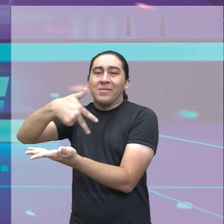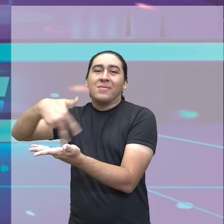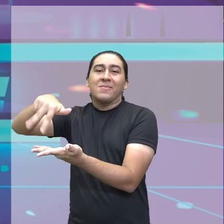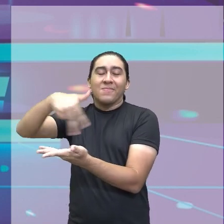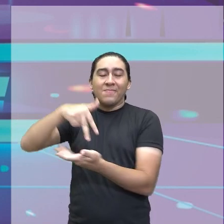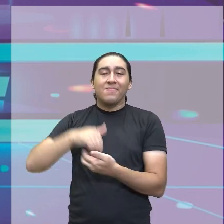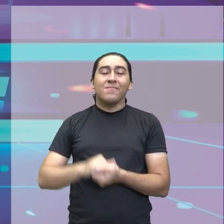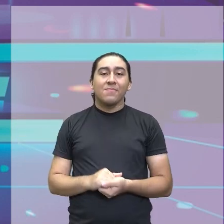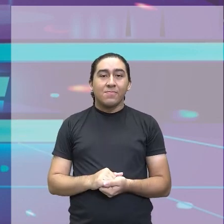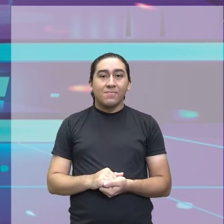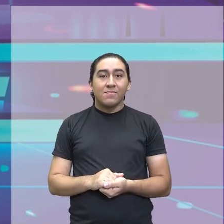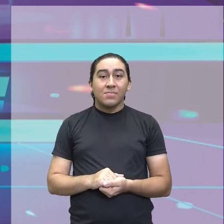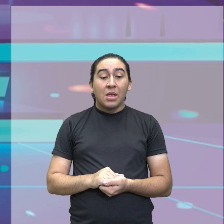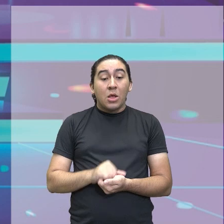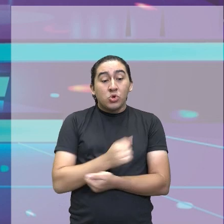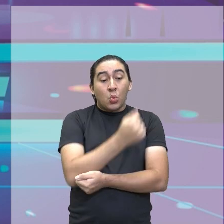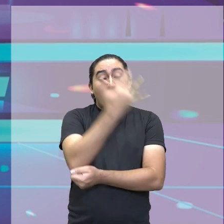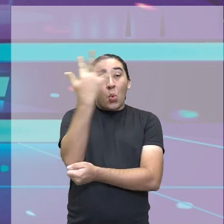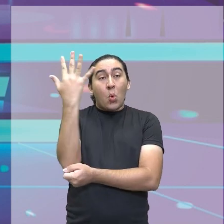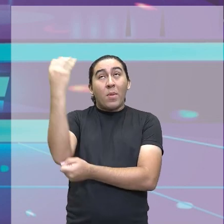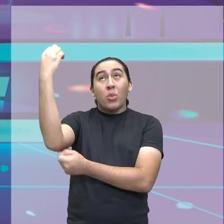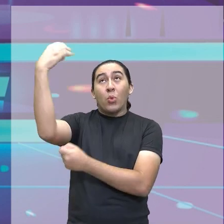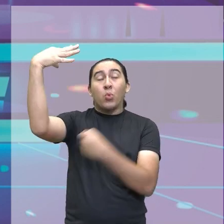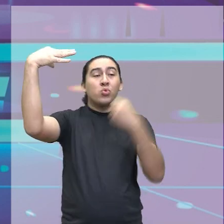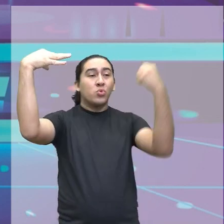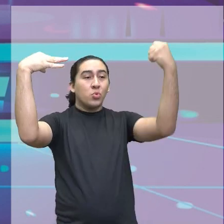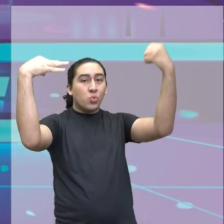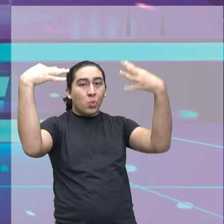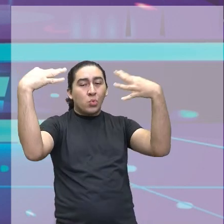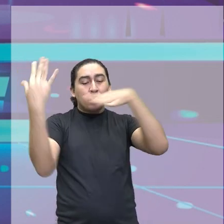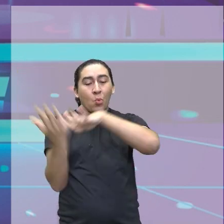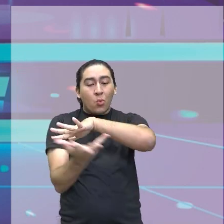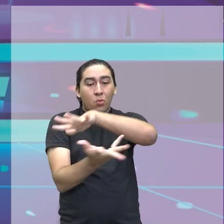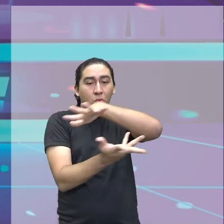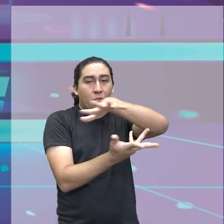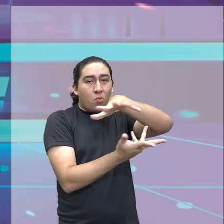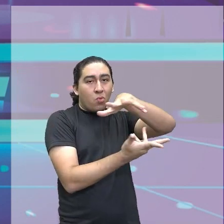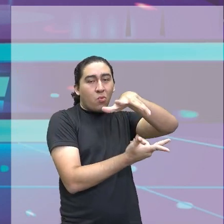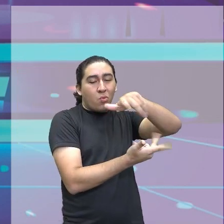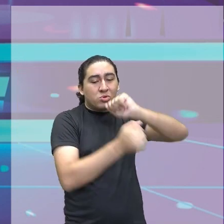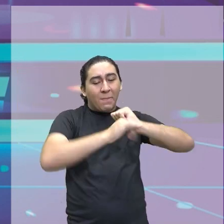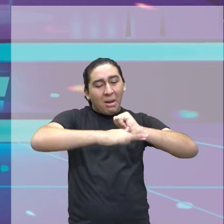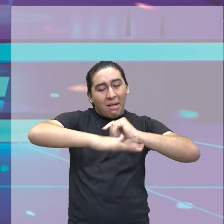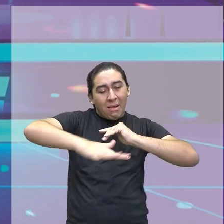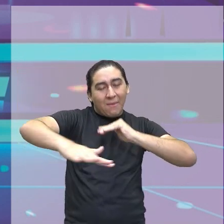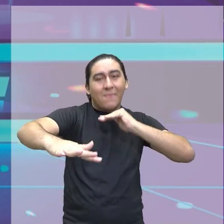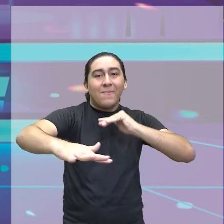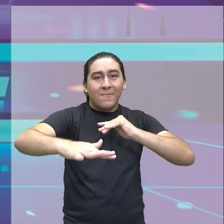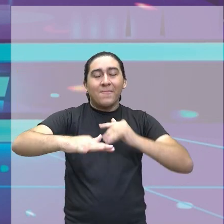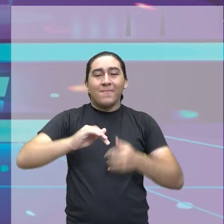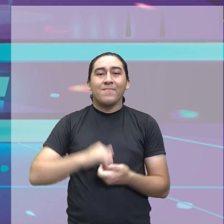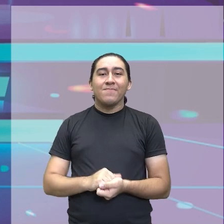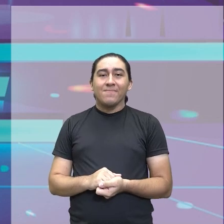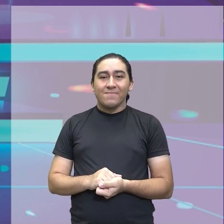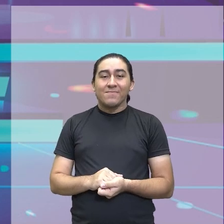entre as sombras e luzes, um mundo a explorar.